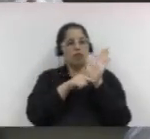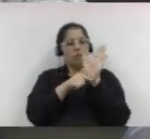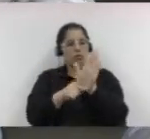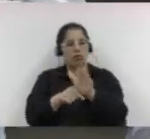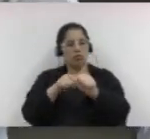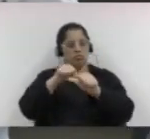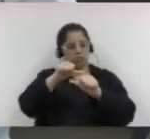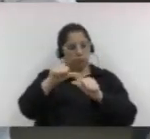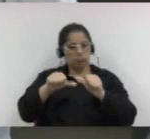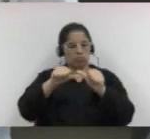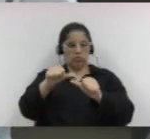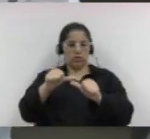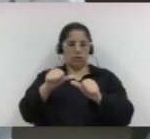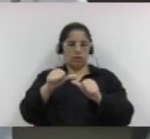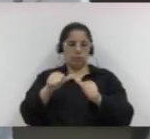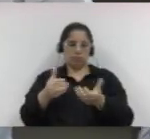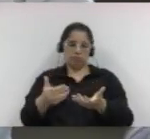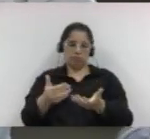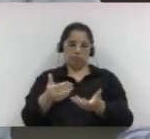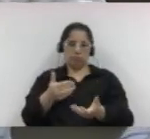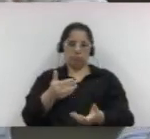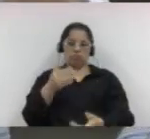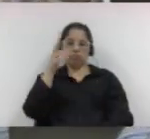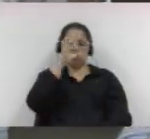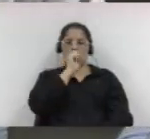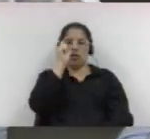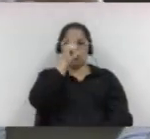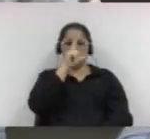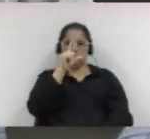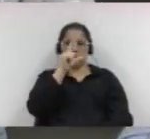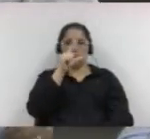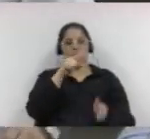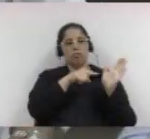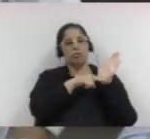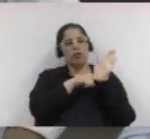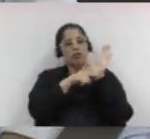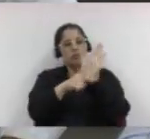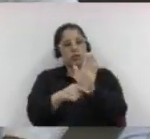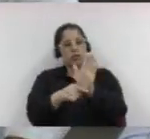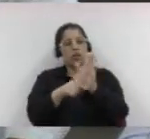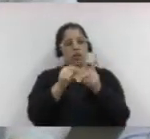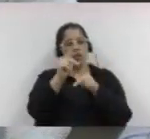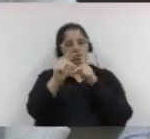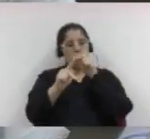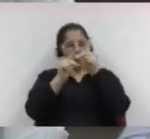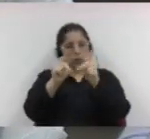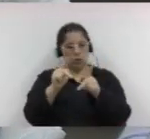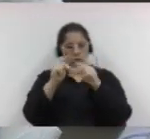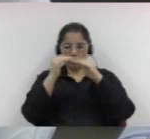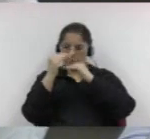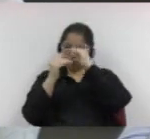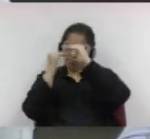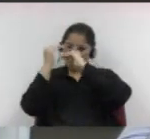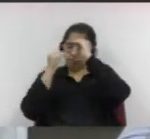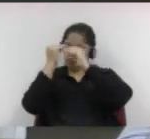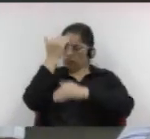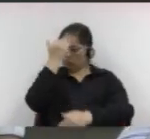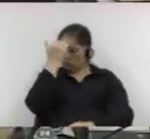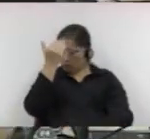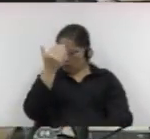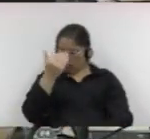alguma coisa em prol da cidade de Limeira e beneficiando assim o progresso da nossa cidade. Muito obrigado pela parte, senhor